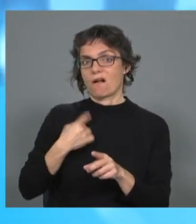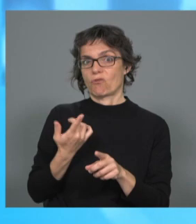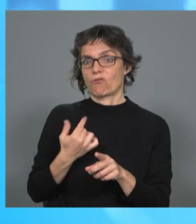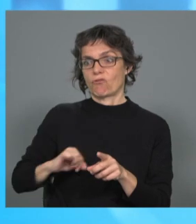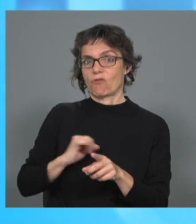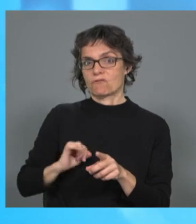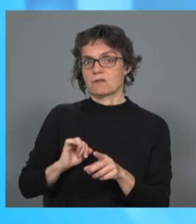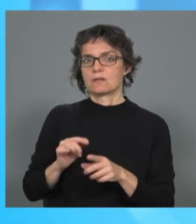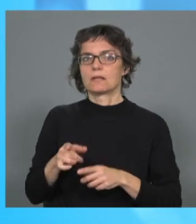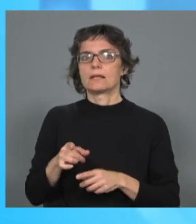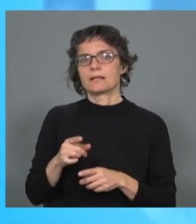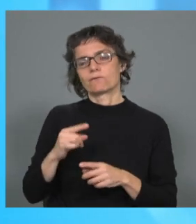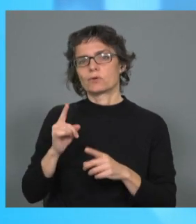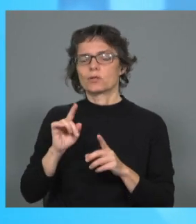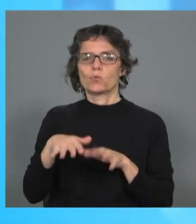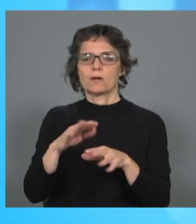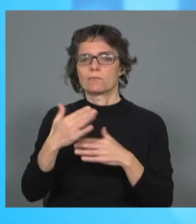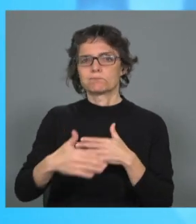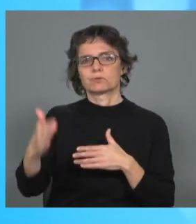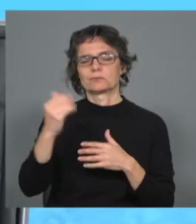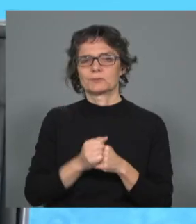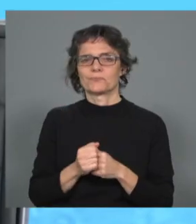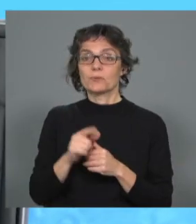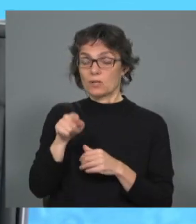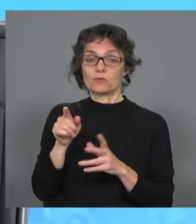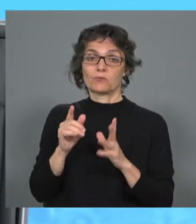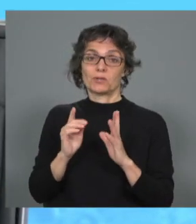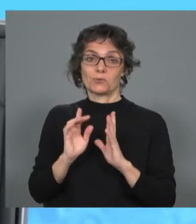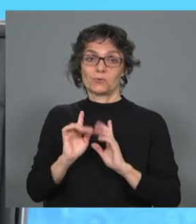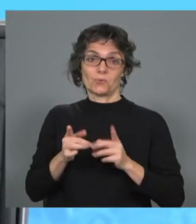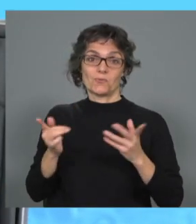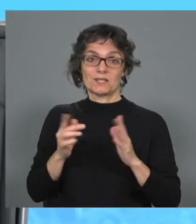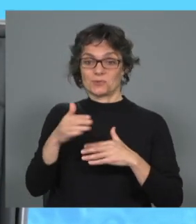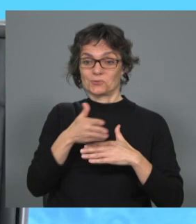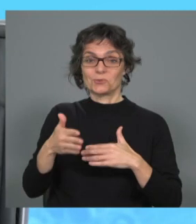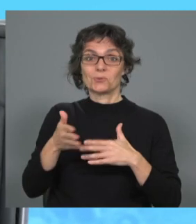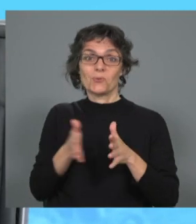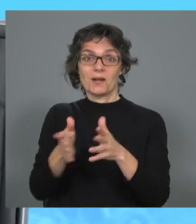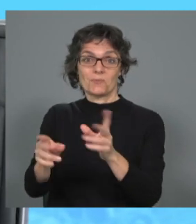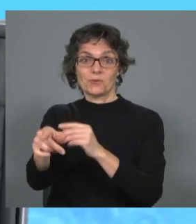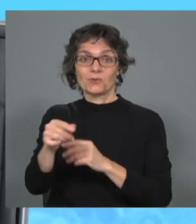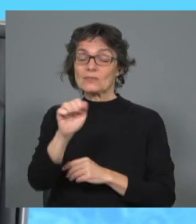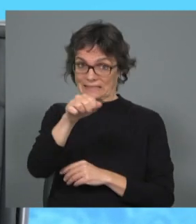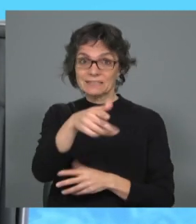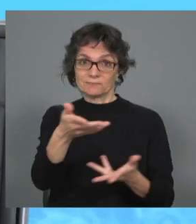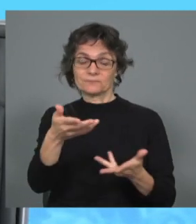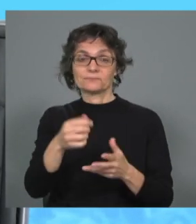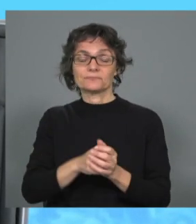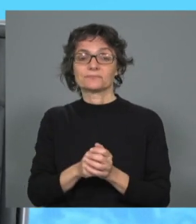também o início de um itinerário em igreja. Foi o início do itinerário, sim, foi quase no início do meu itinerário em